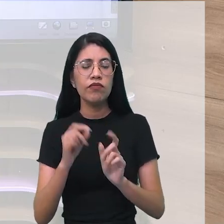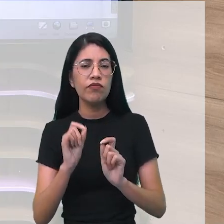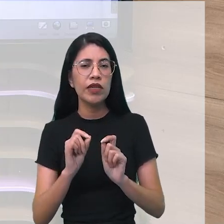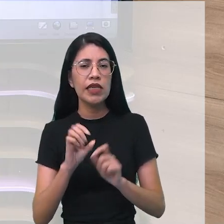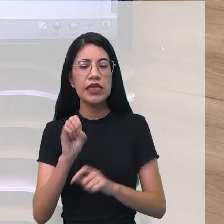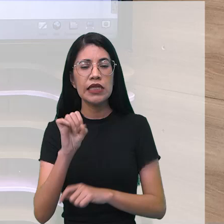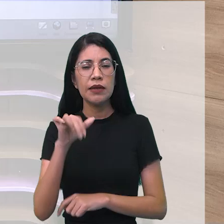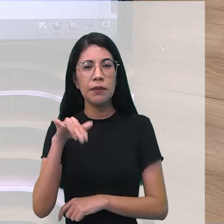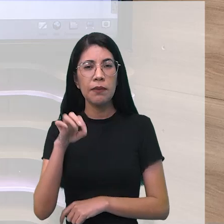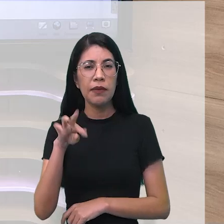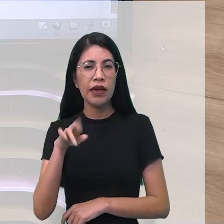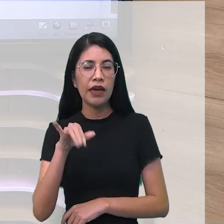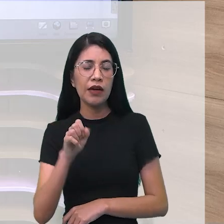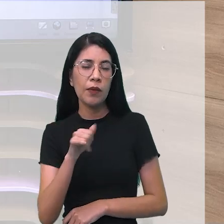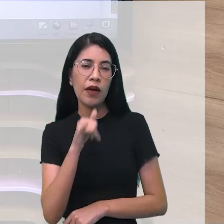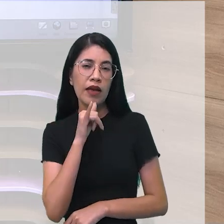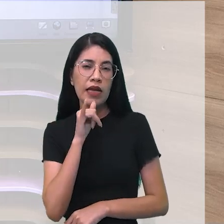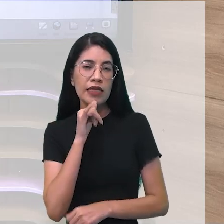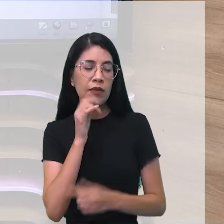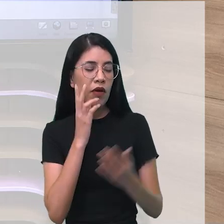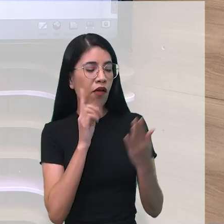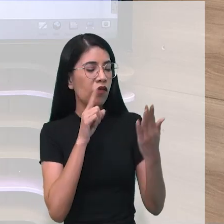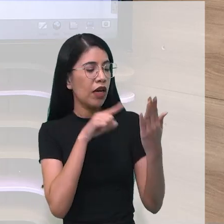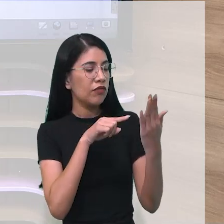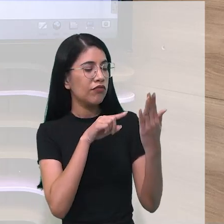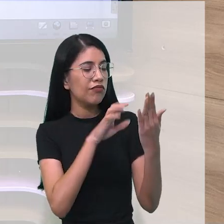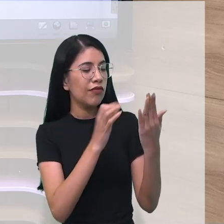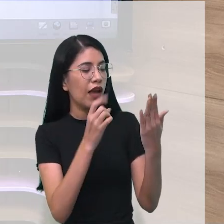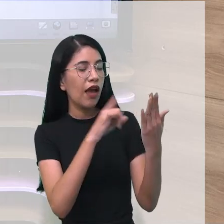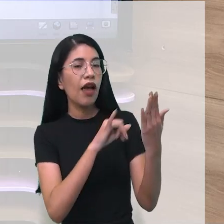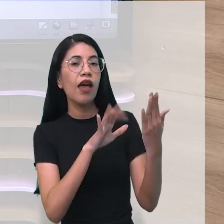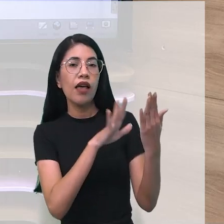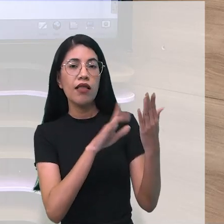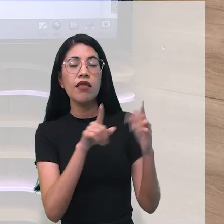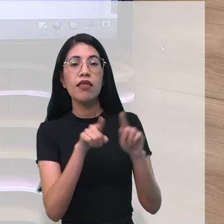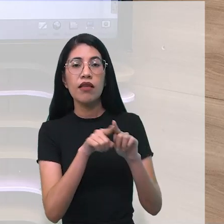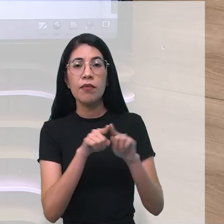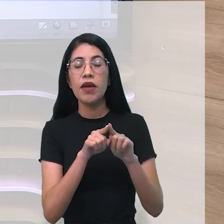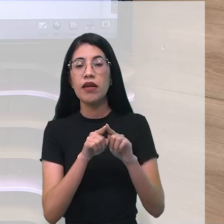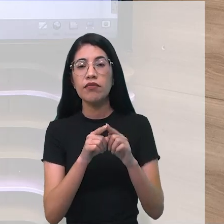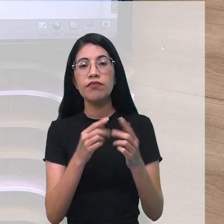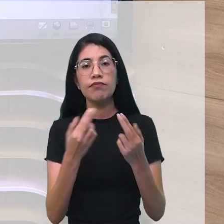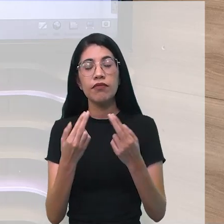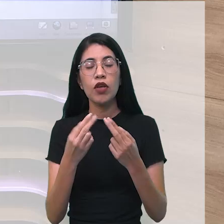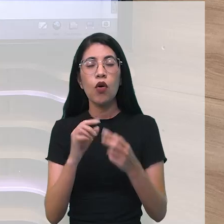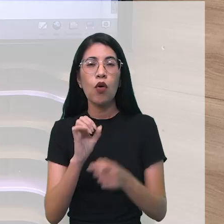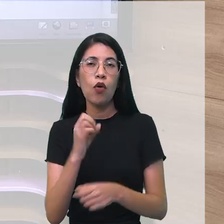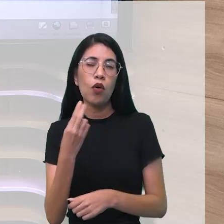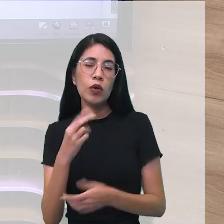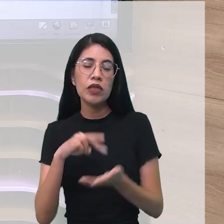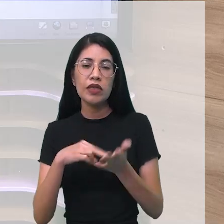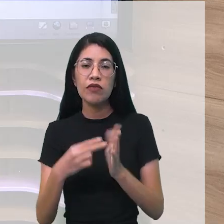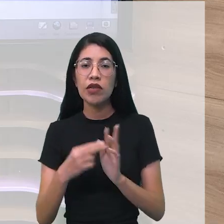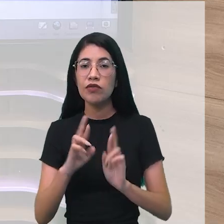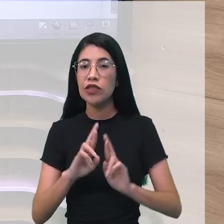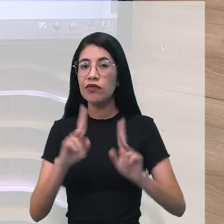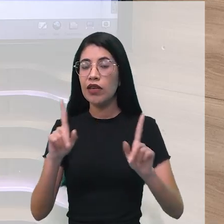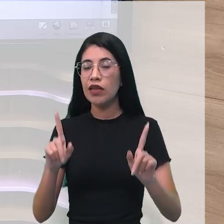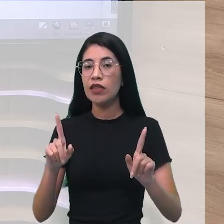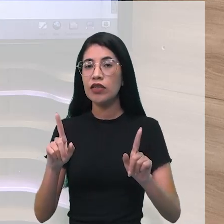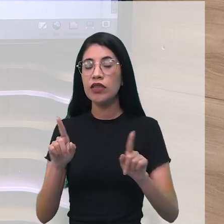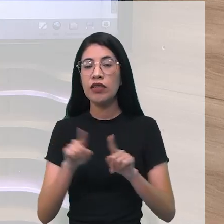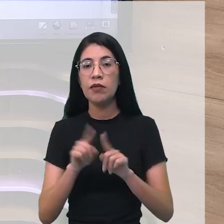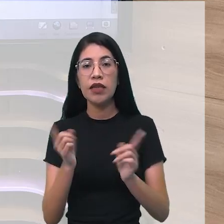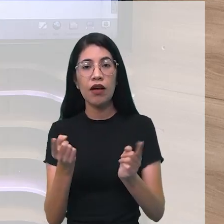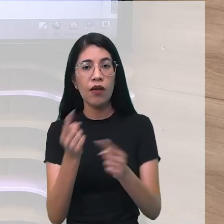diz? A sua imagem no espelho, por exemplo, é simétrica. Ou oposto, sentido oposto, quer dizer que está o